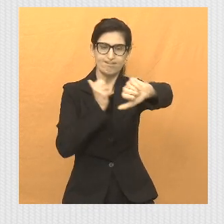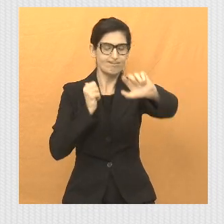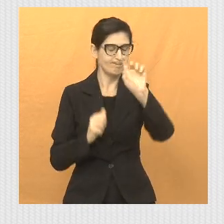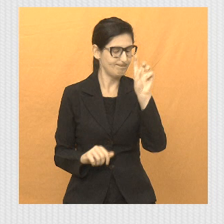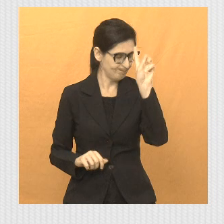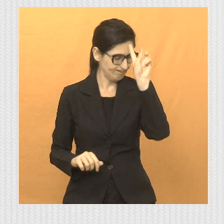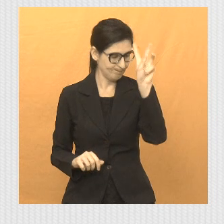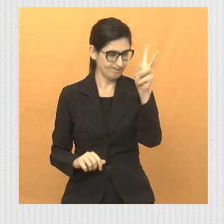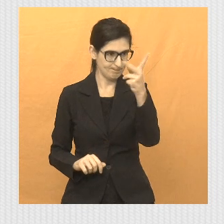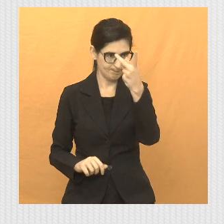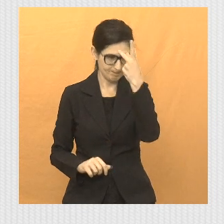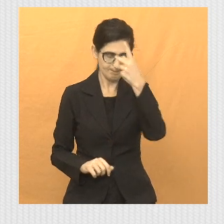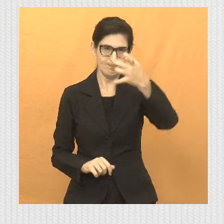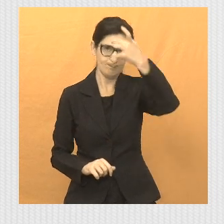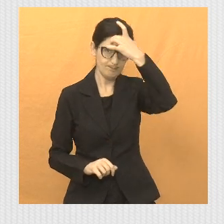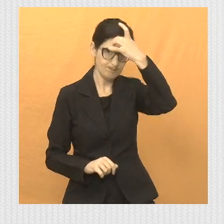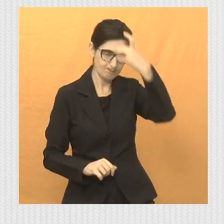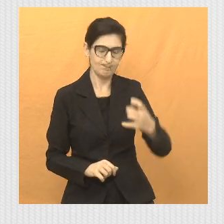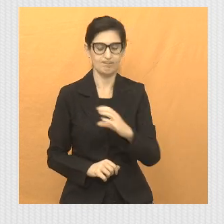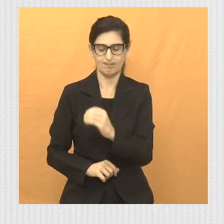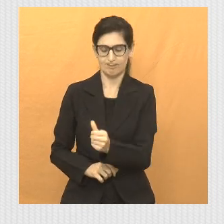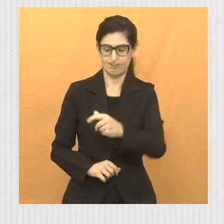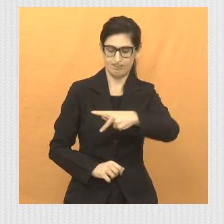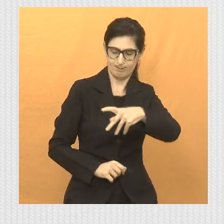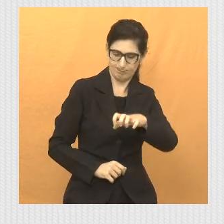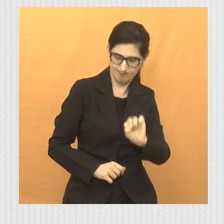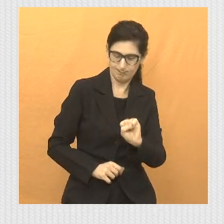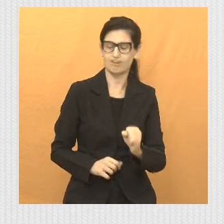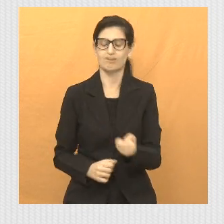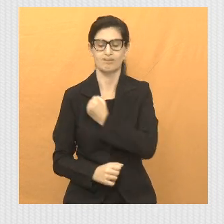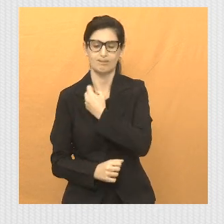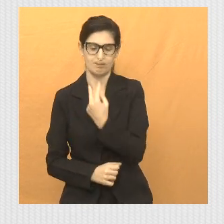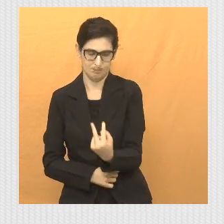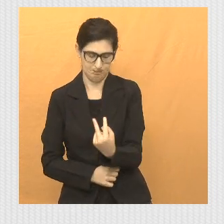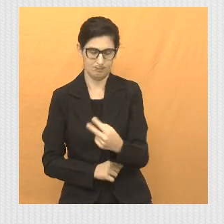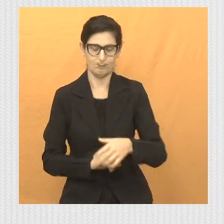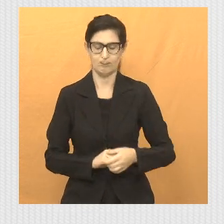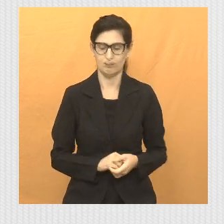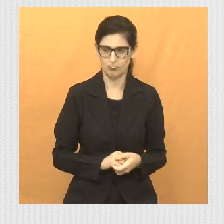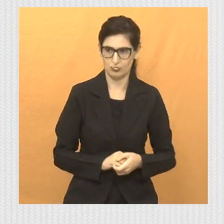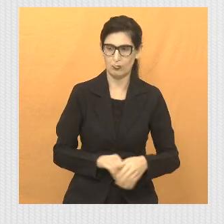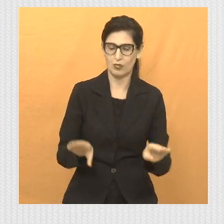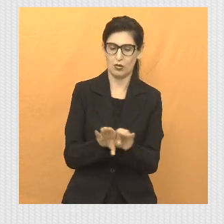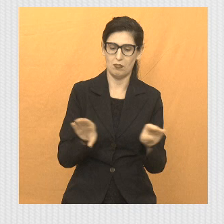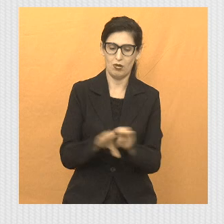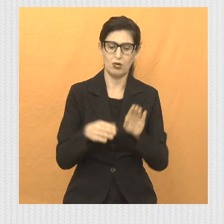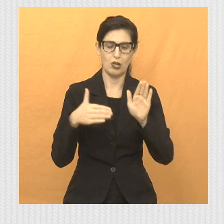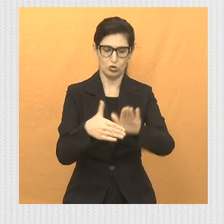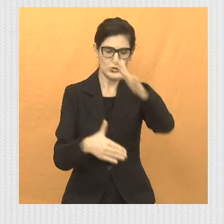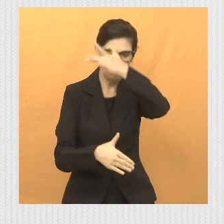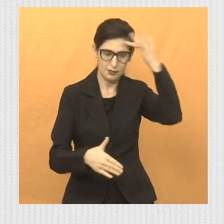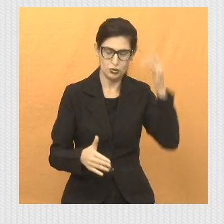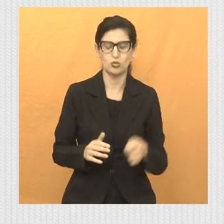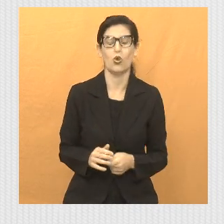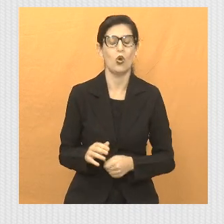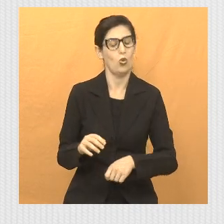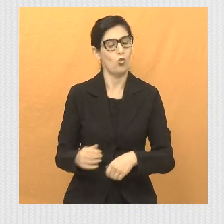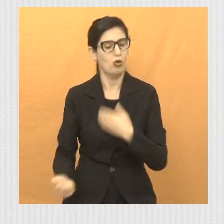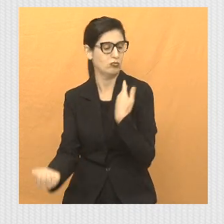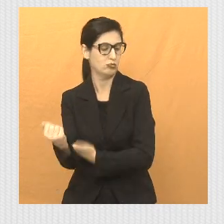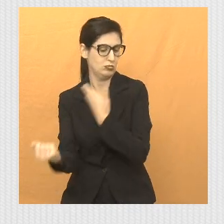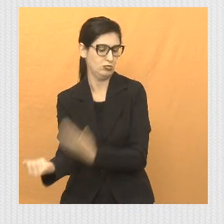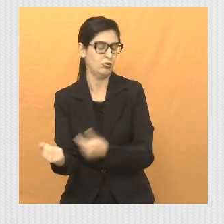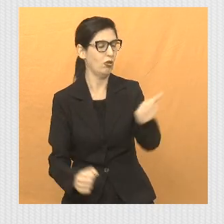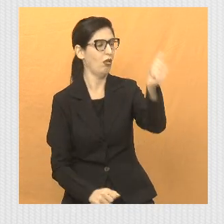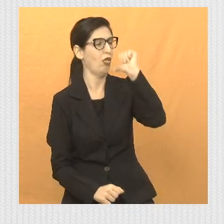Psicossocial 2, CAPS 2, o Centro de Atenção Psicossocial Álcool-Droga, que funciona num regime de